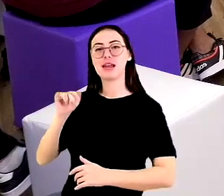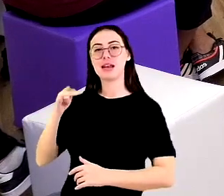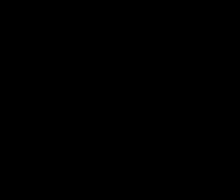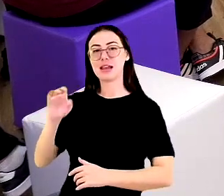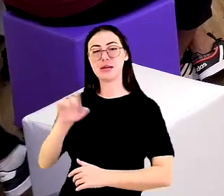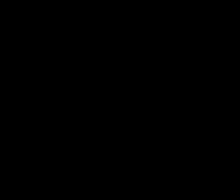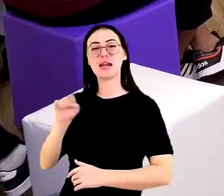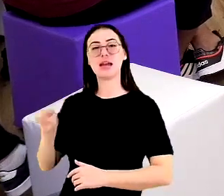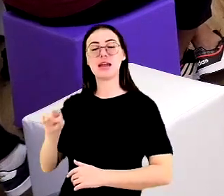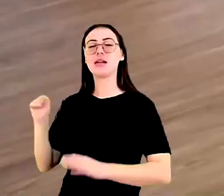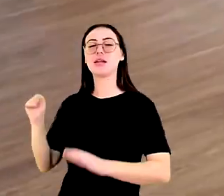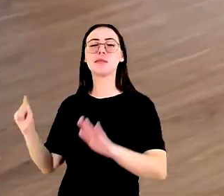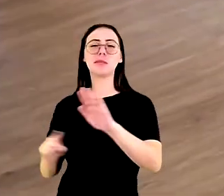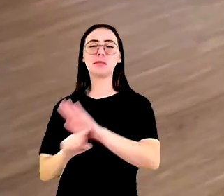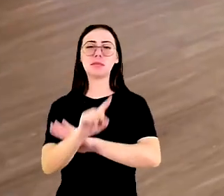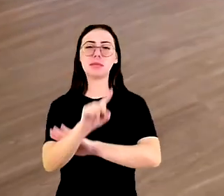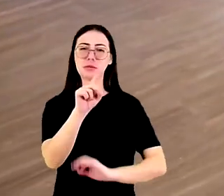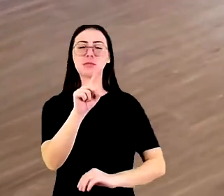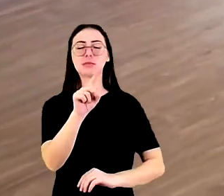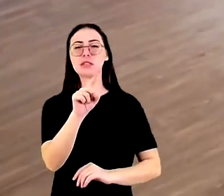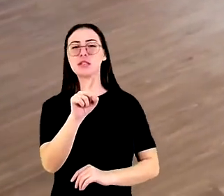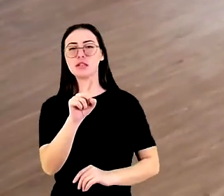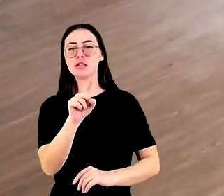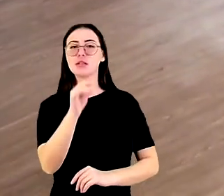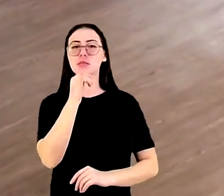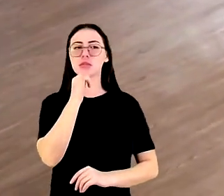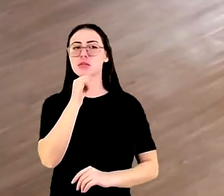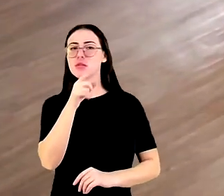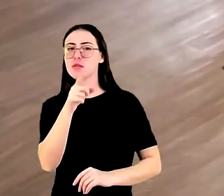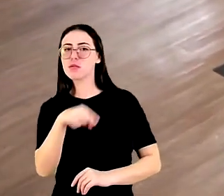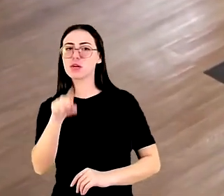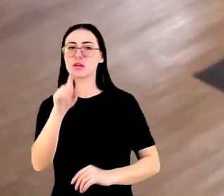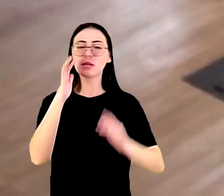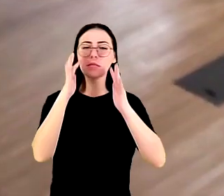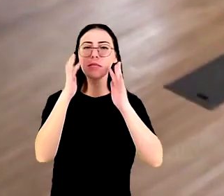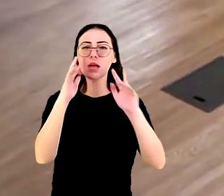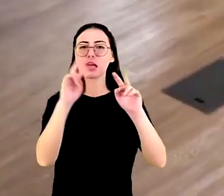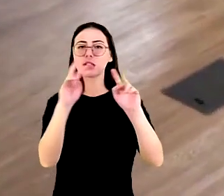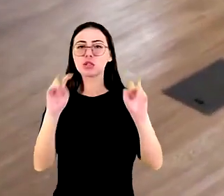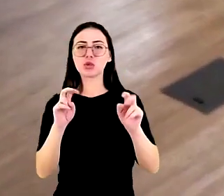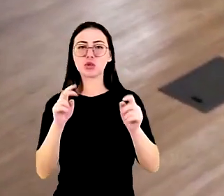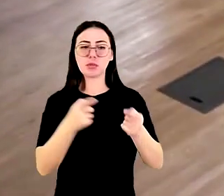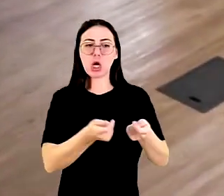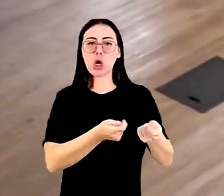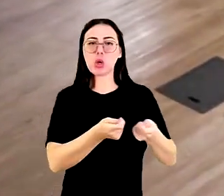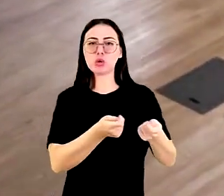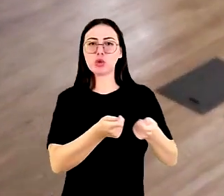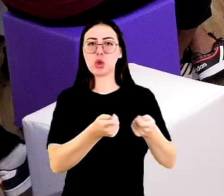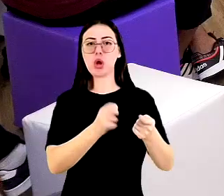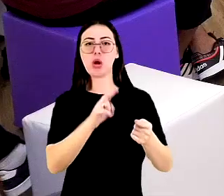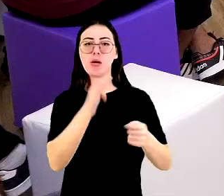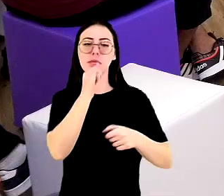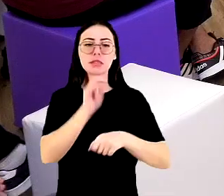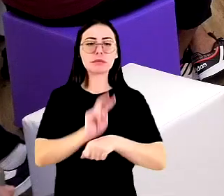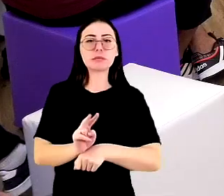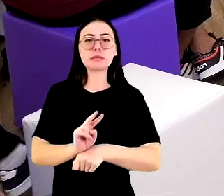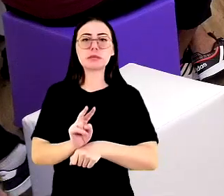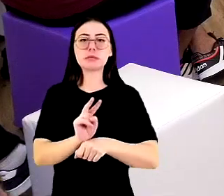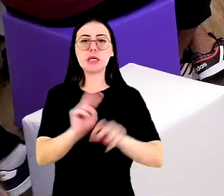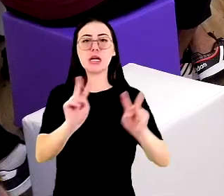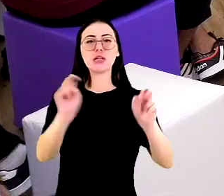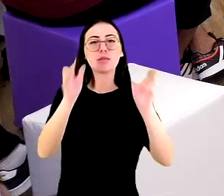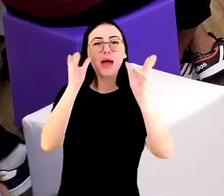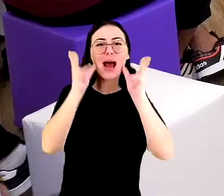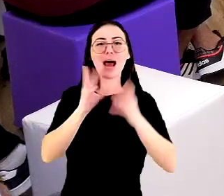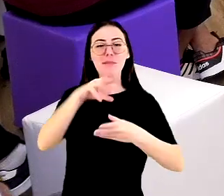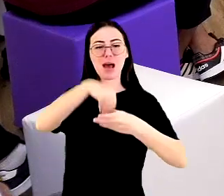um pouquinho se vocês pensam como algo a possibilidade de agregar o controle ou monitoramento de pragas na solução. Sim, principalmente